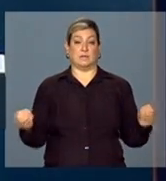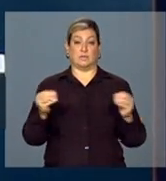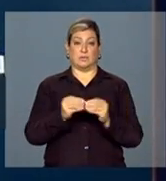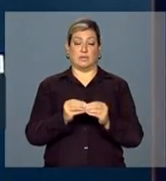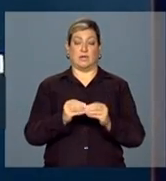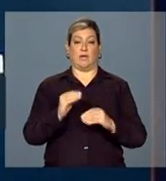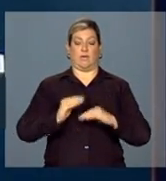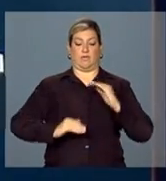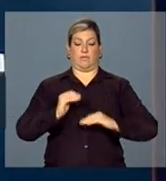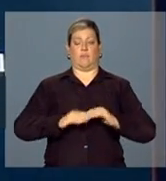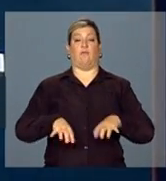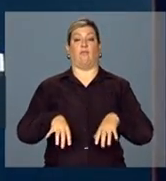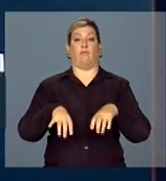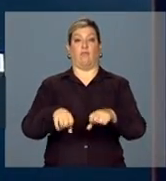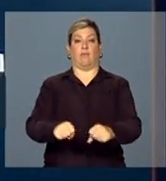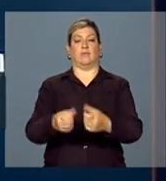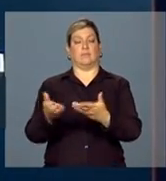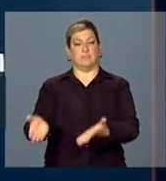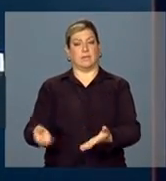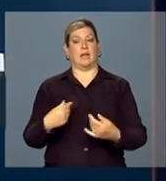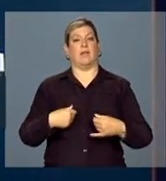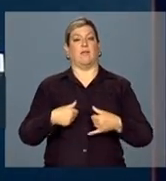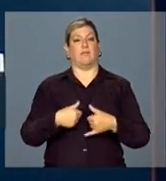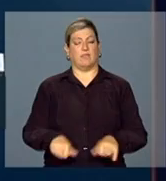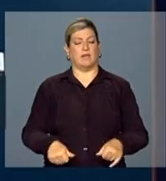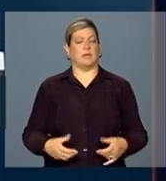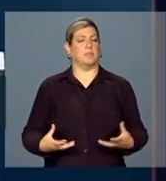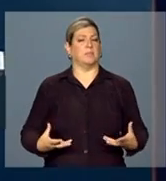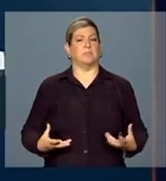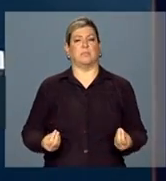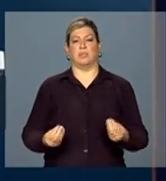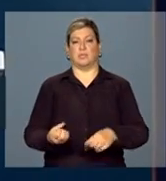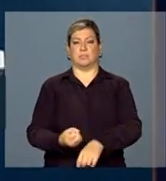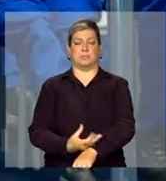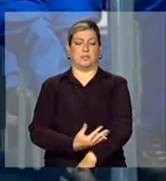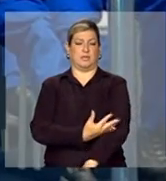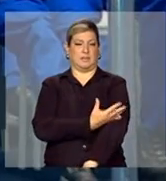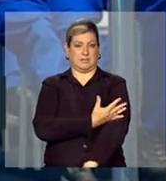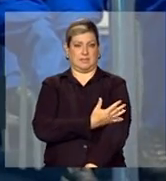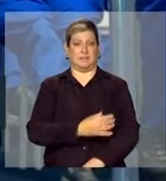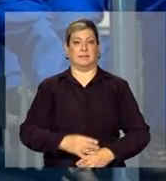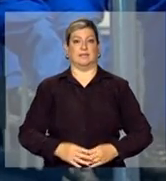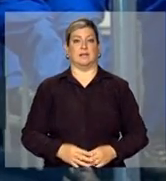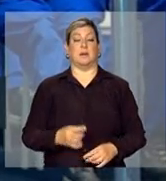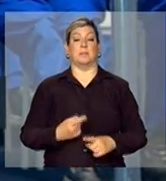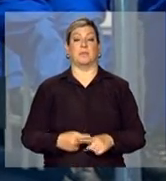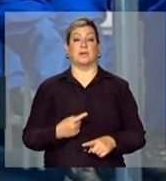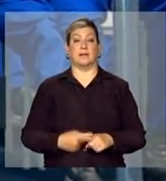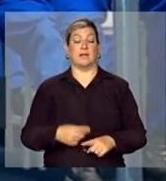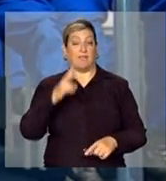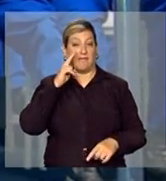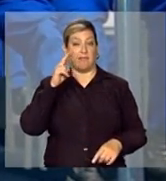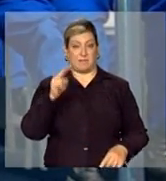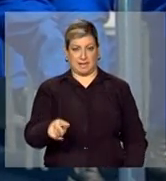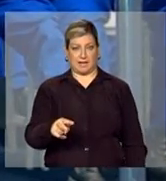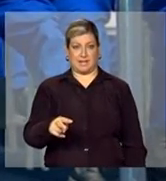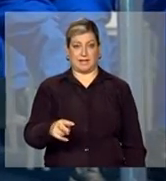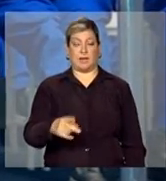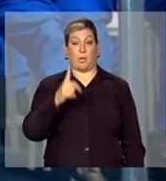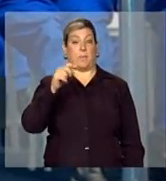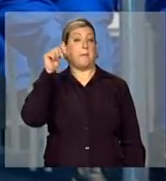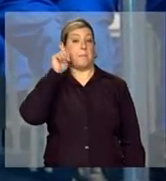formação profissional. Fico extremamente emocionada pelo fato de ver